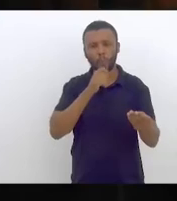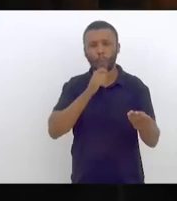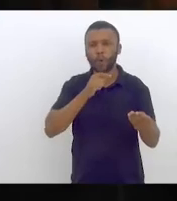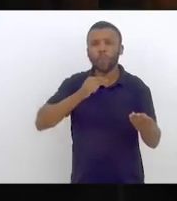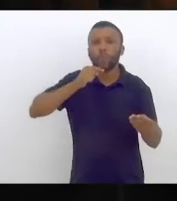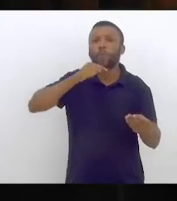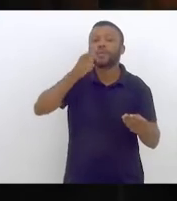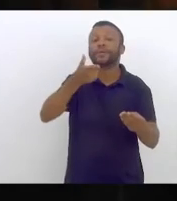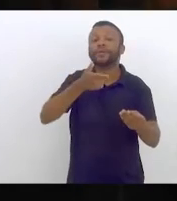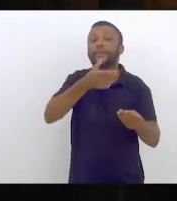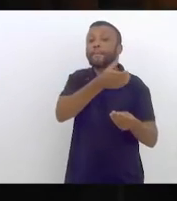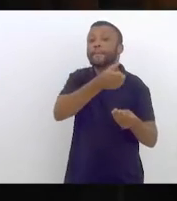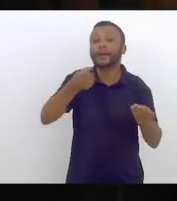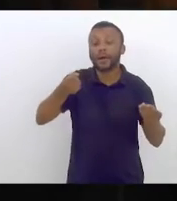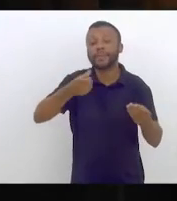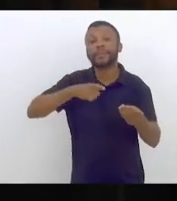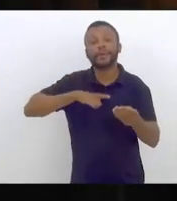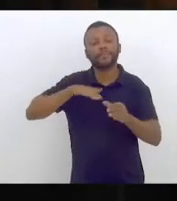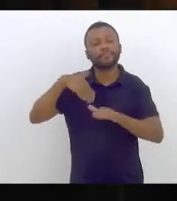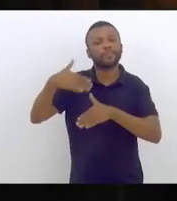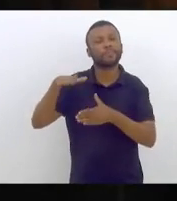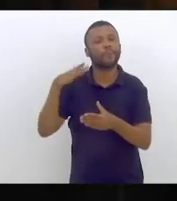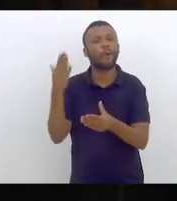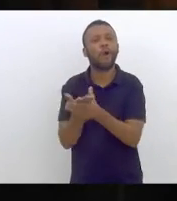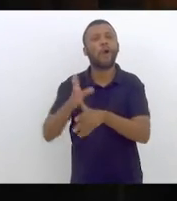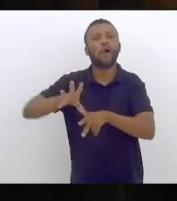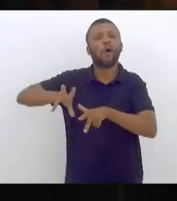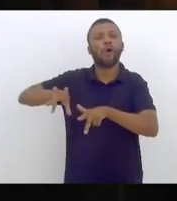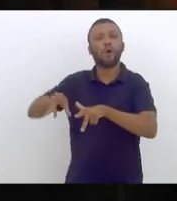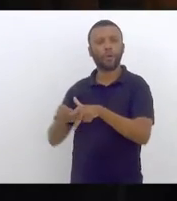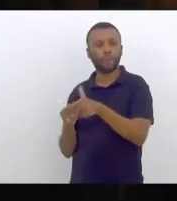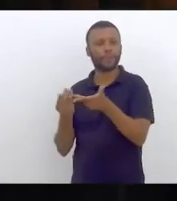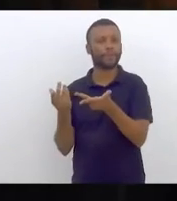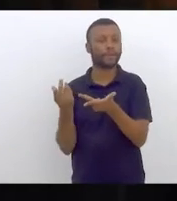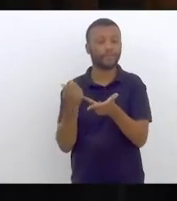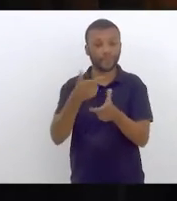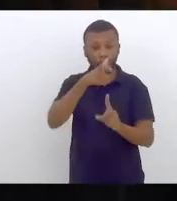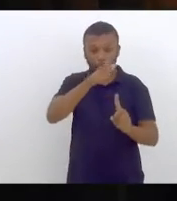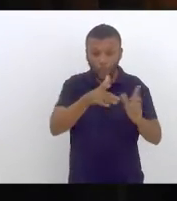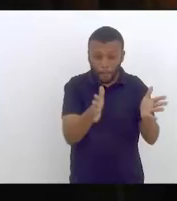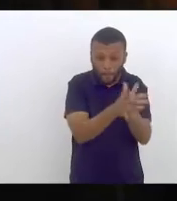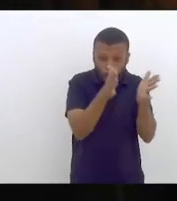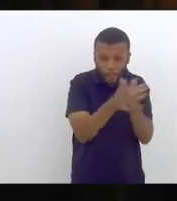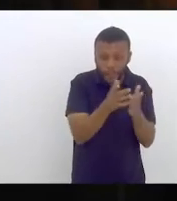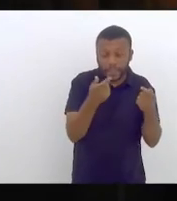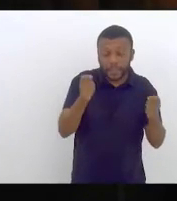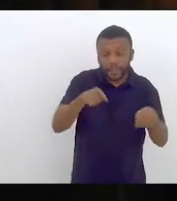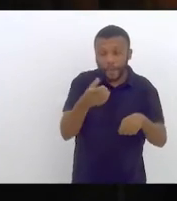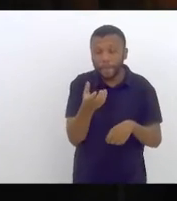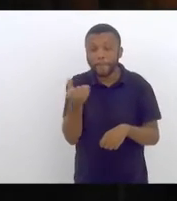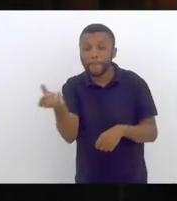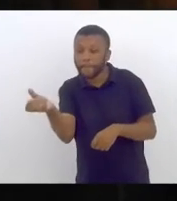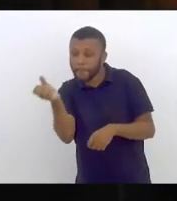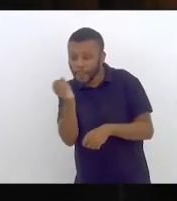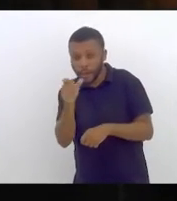onde pessoas que deveriam ter recebido o cartão não teve a menor possibilidade, porque chegava lá para